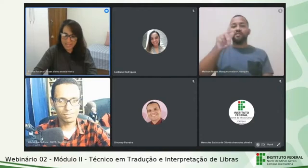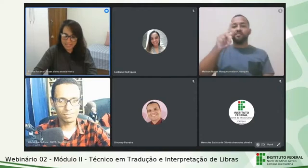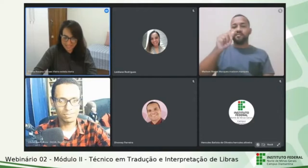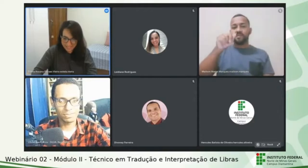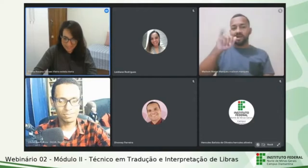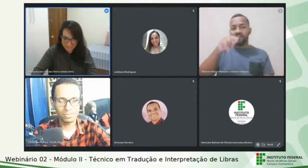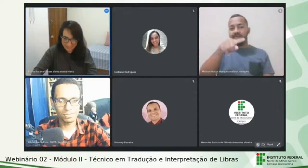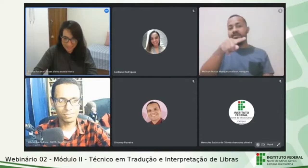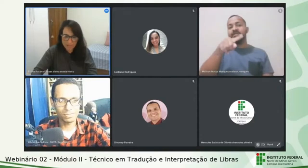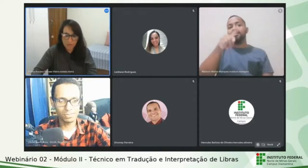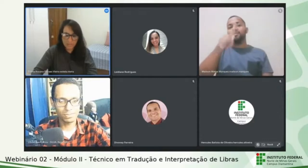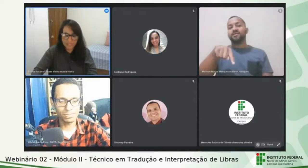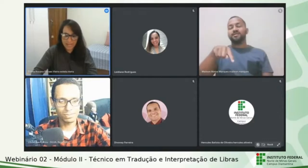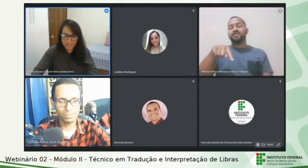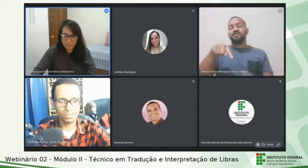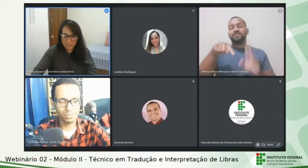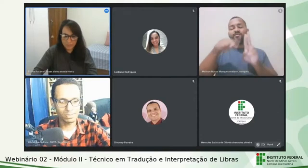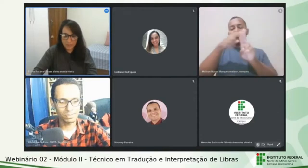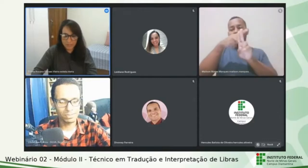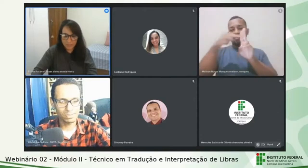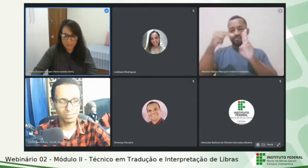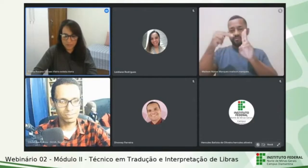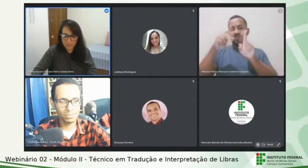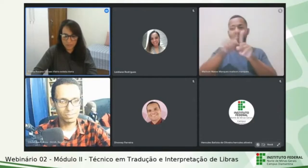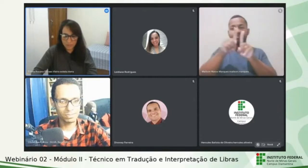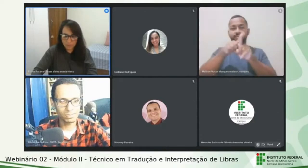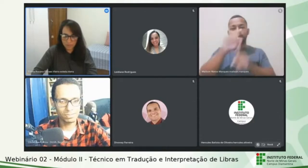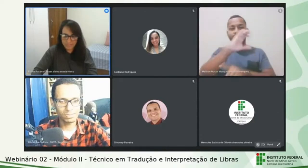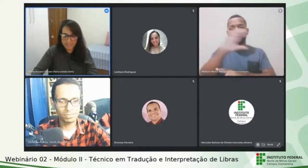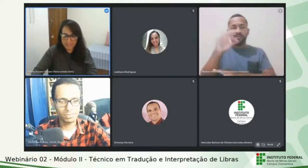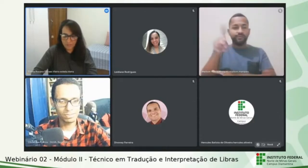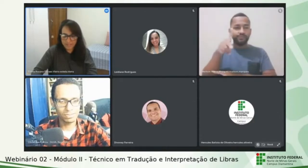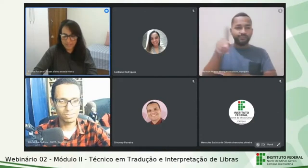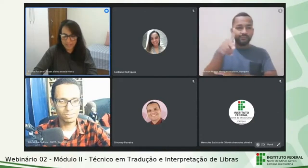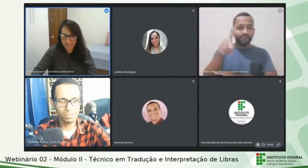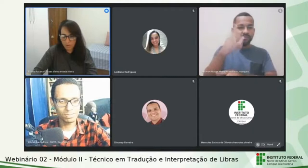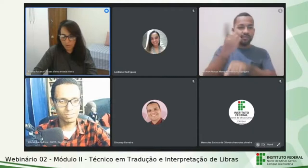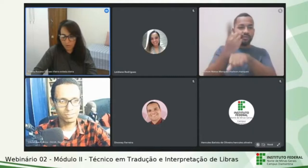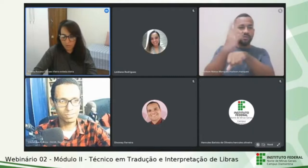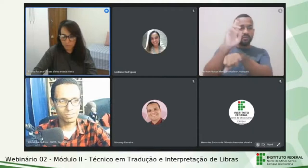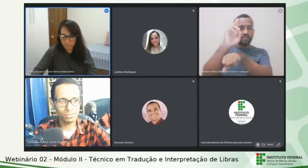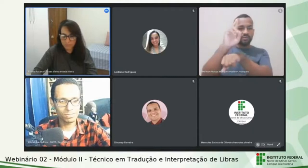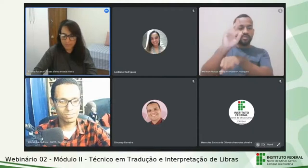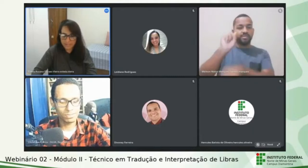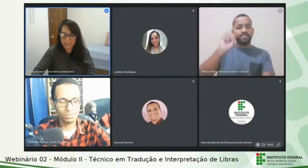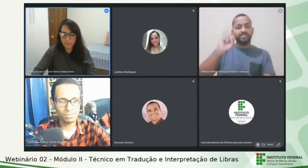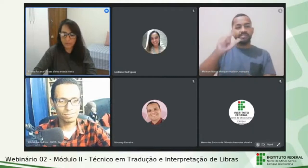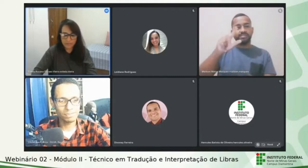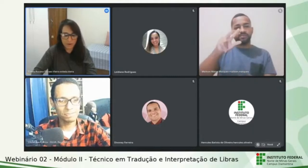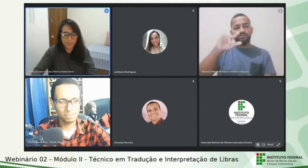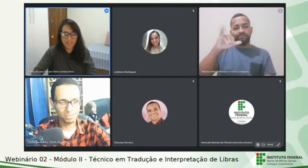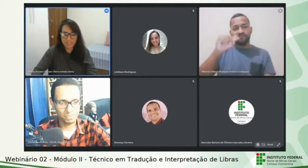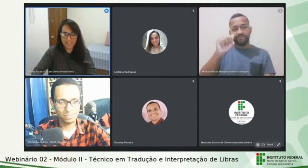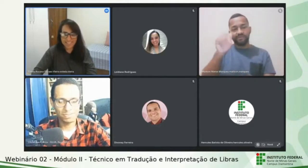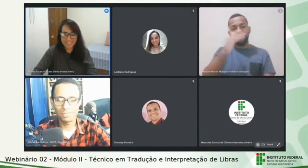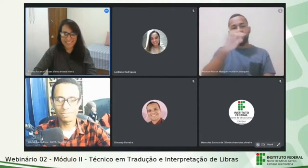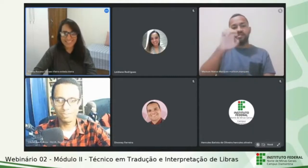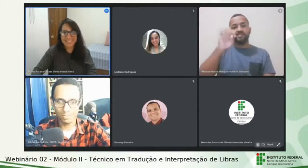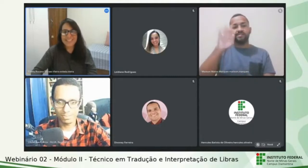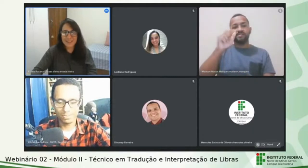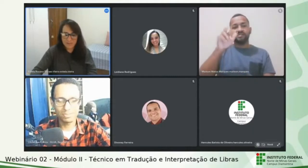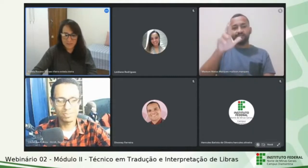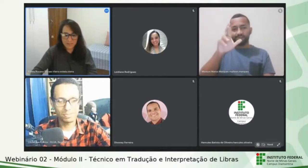Universidade de Brasília, coordenado pela professora doutora Silvia Esther Opu, da Unifal Minas